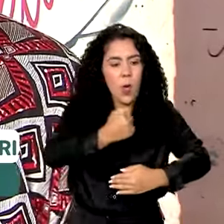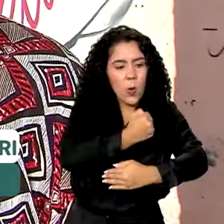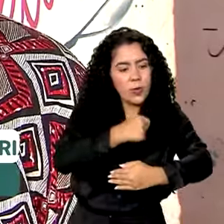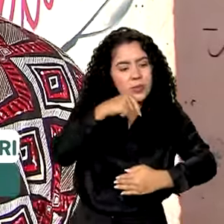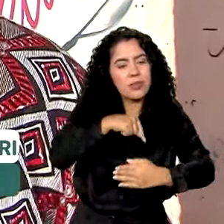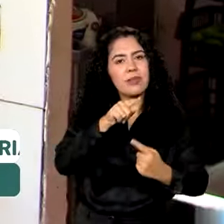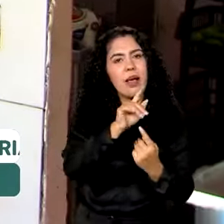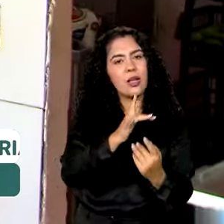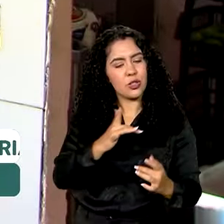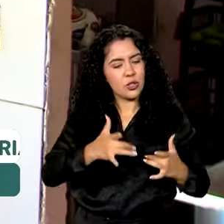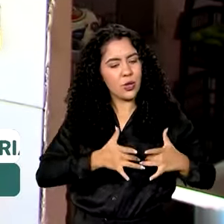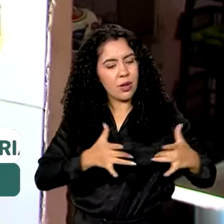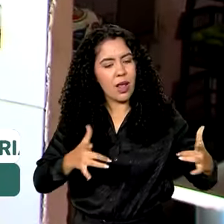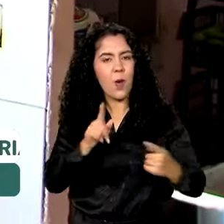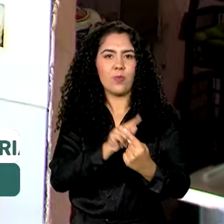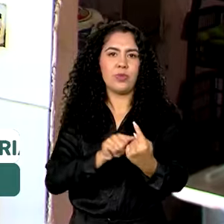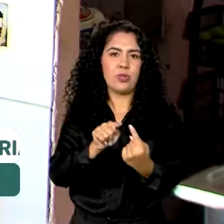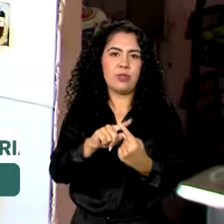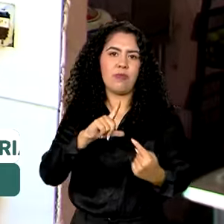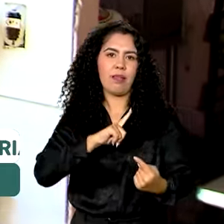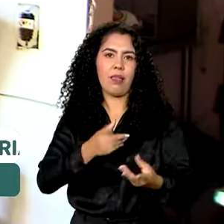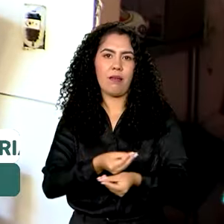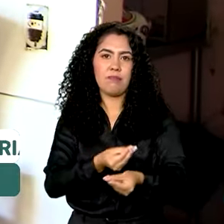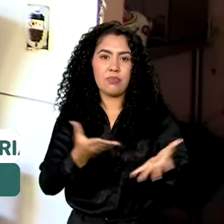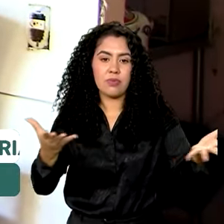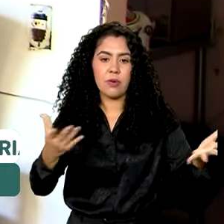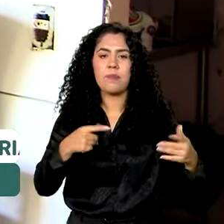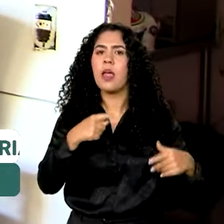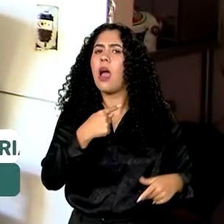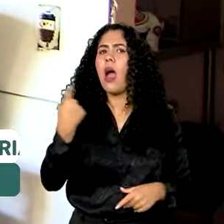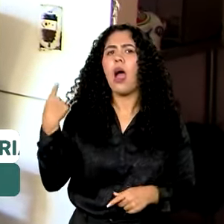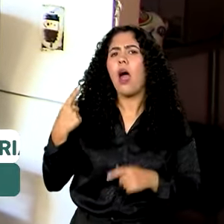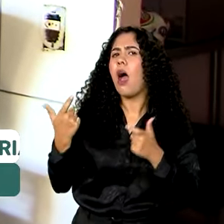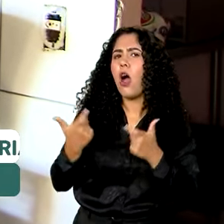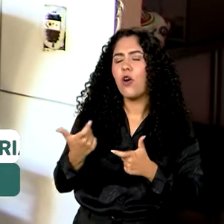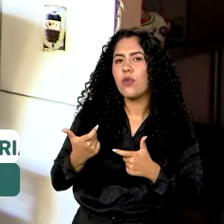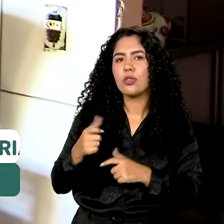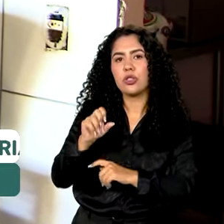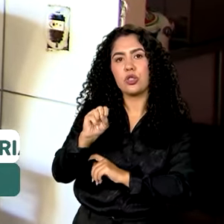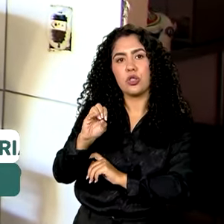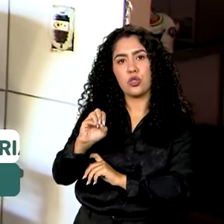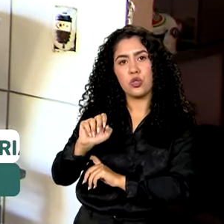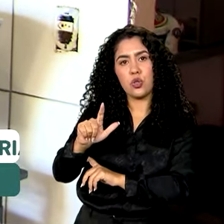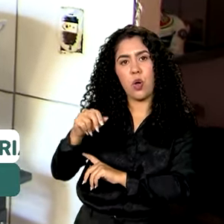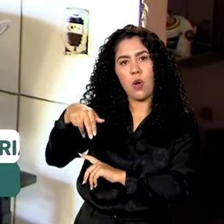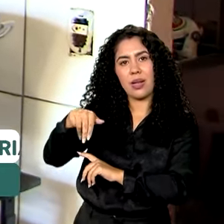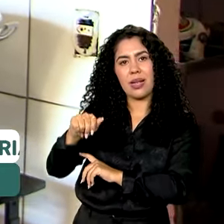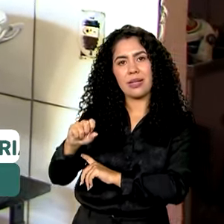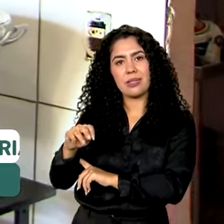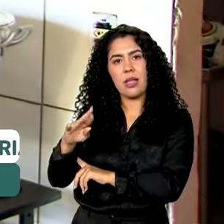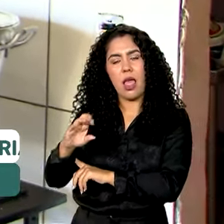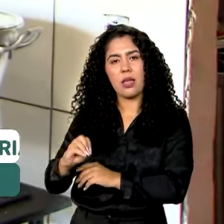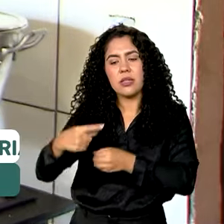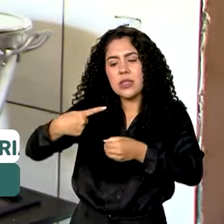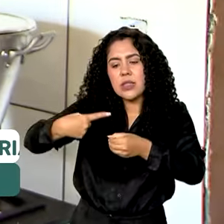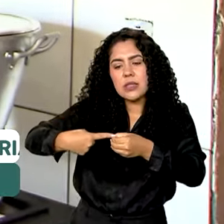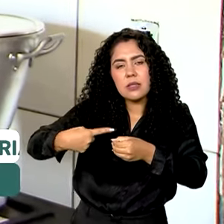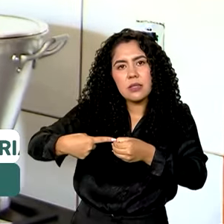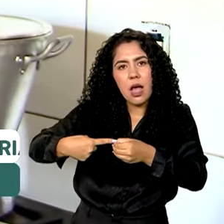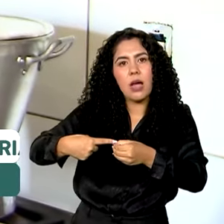têm esse objetivo. Essa cozinha solidária fica em Sol Nascente, uma região administrativa localizada a